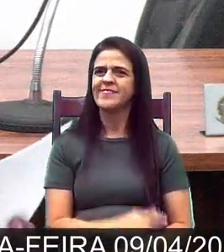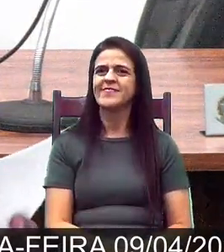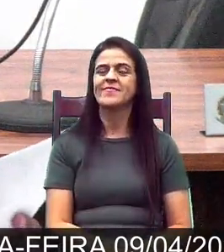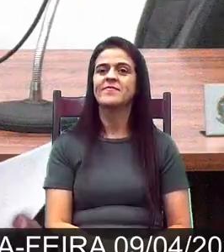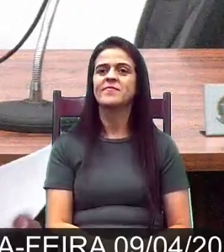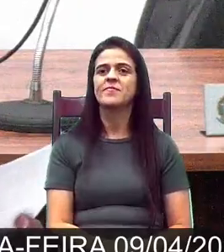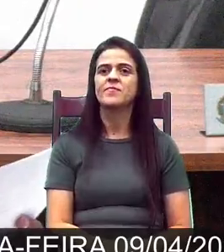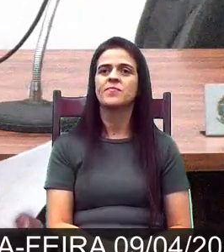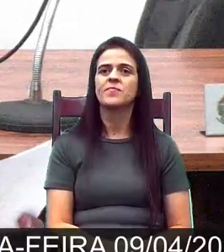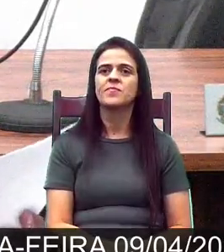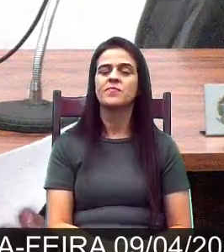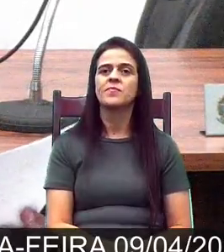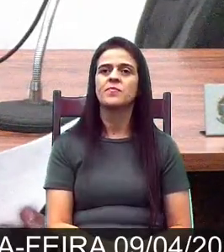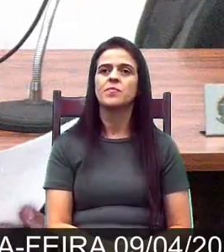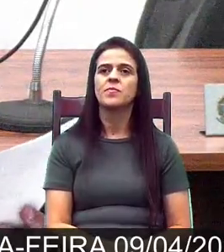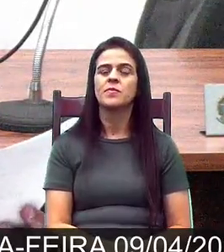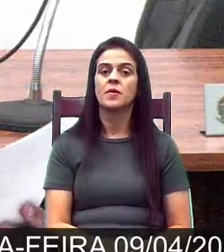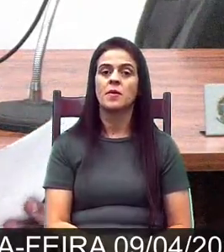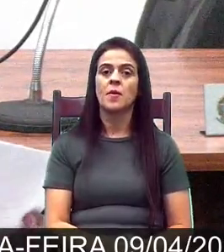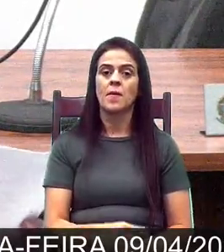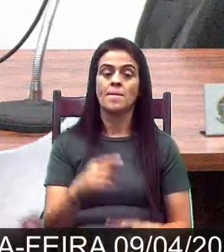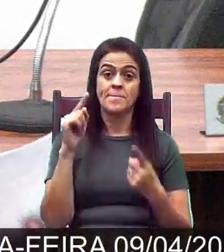Então aqui vamos lá no primeiro.